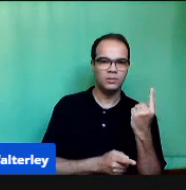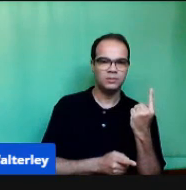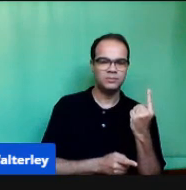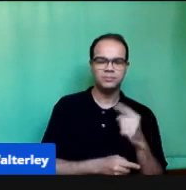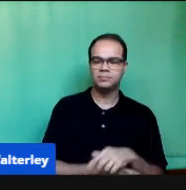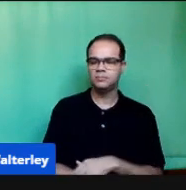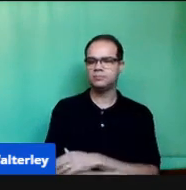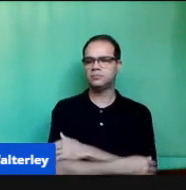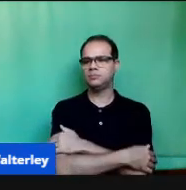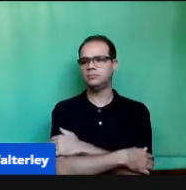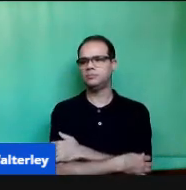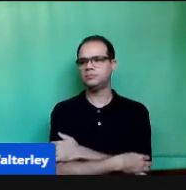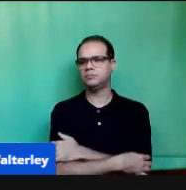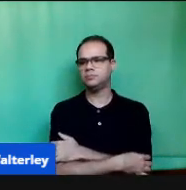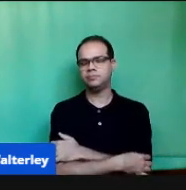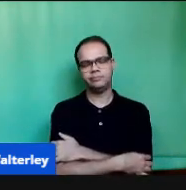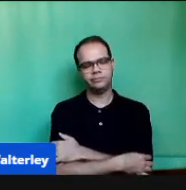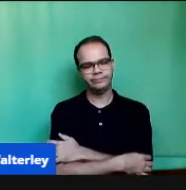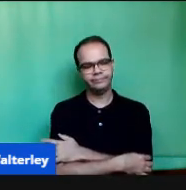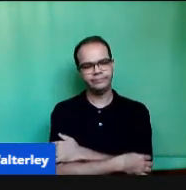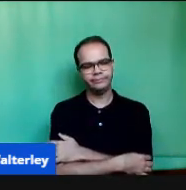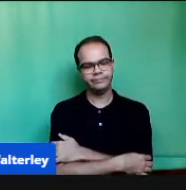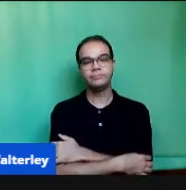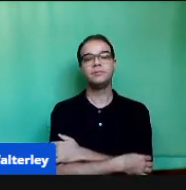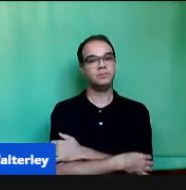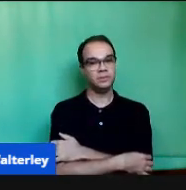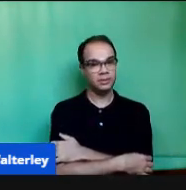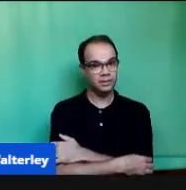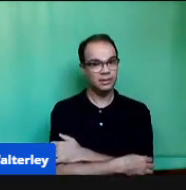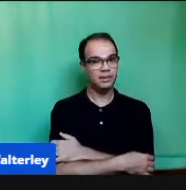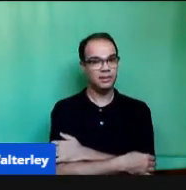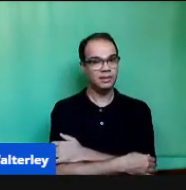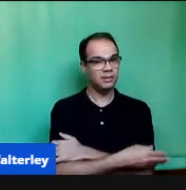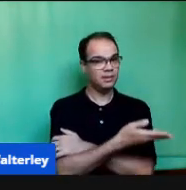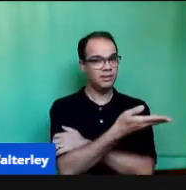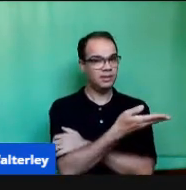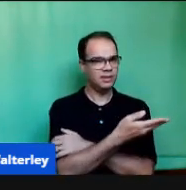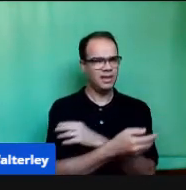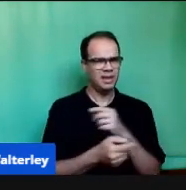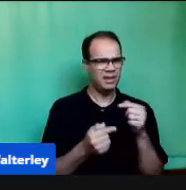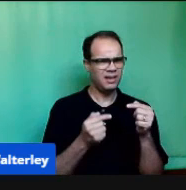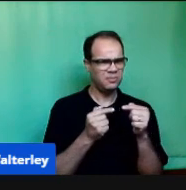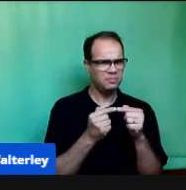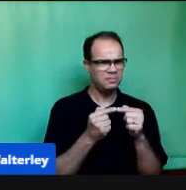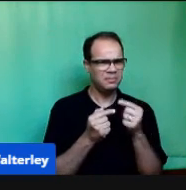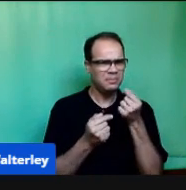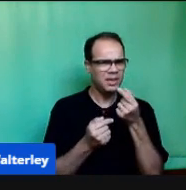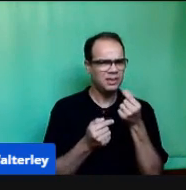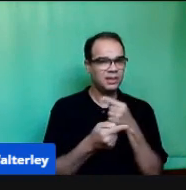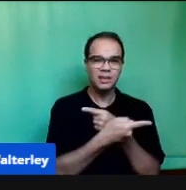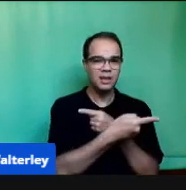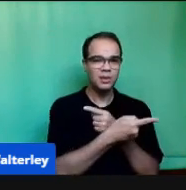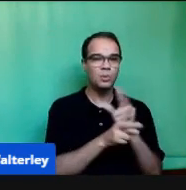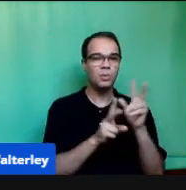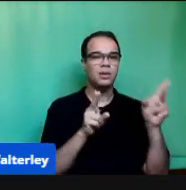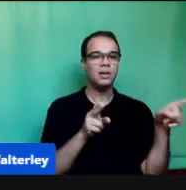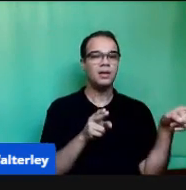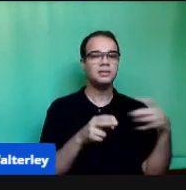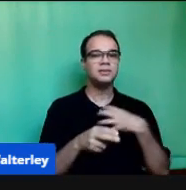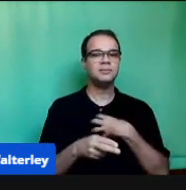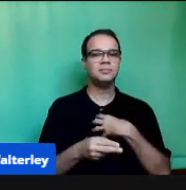estudantes, especialmente dos adolescentes, de uma forma muito cruel para as pessoas LGBTs.